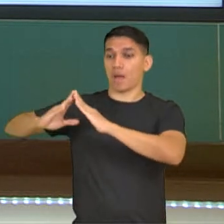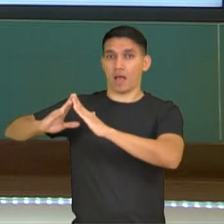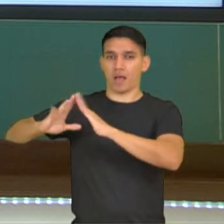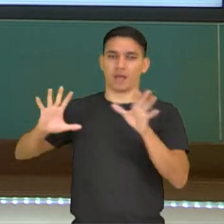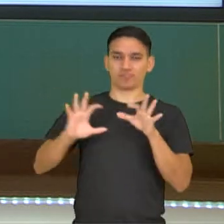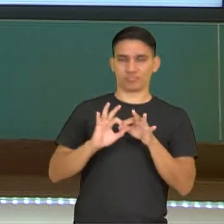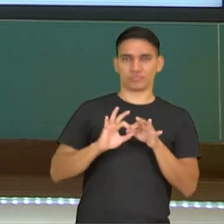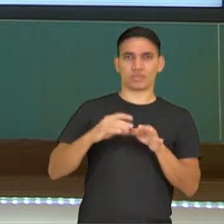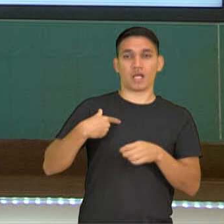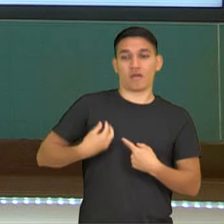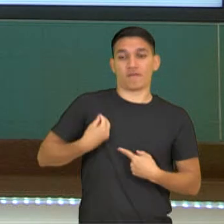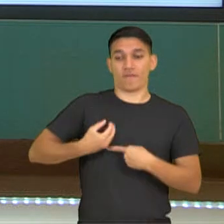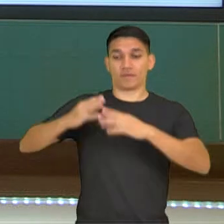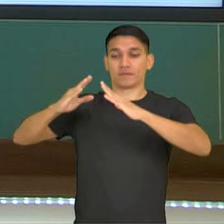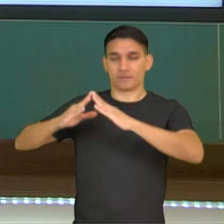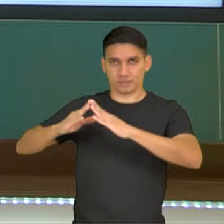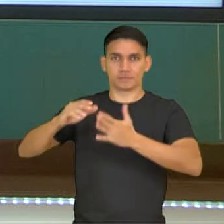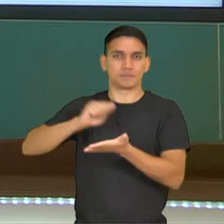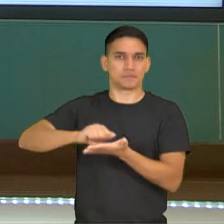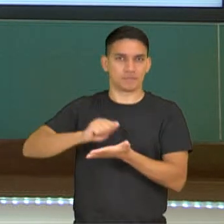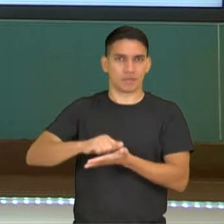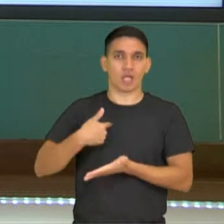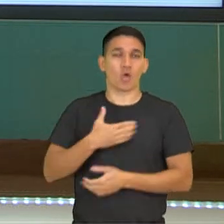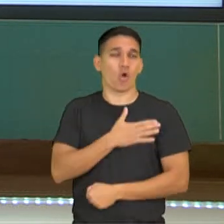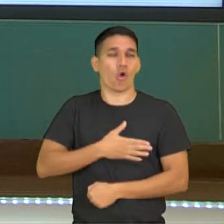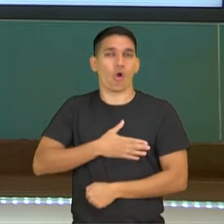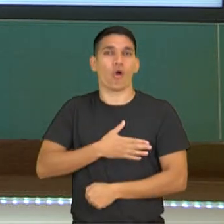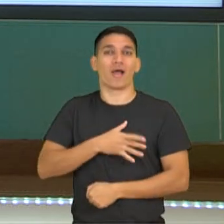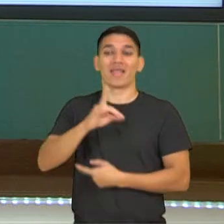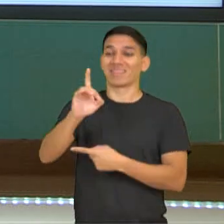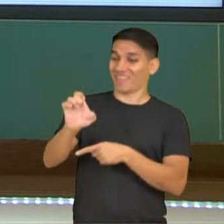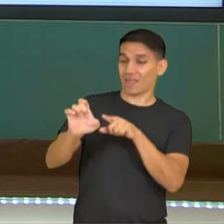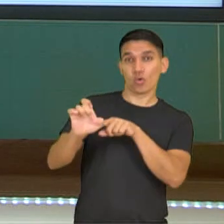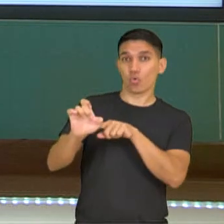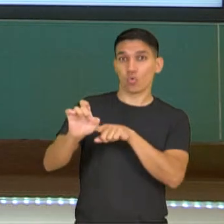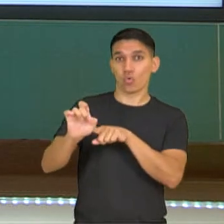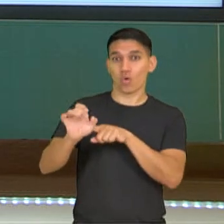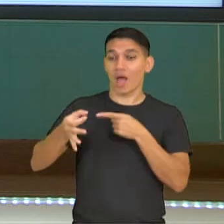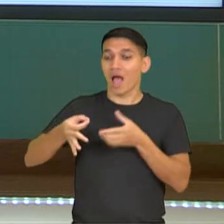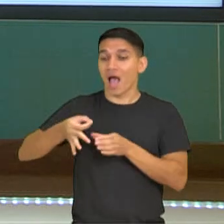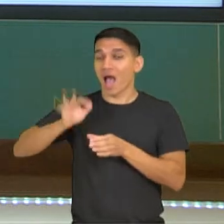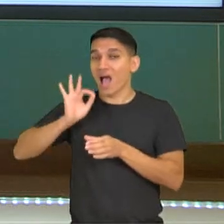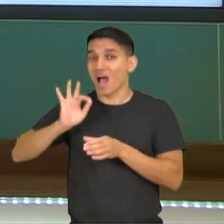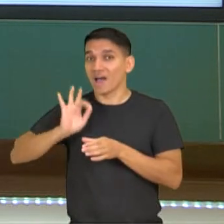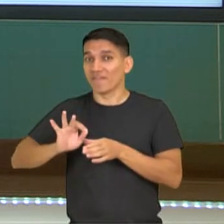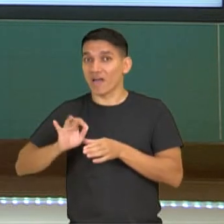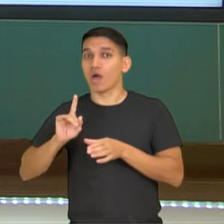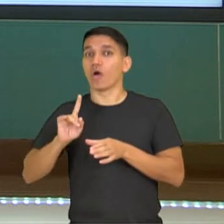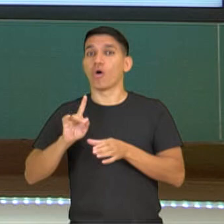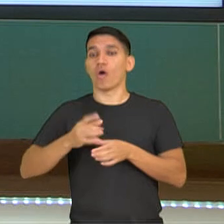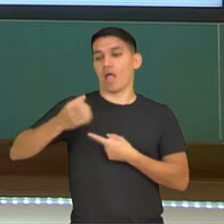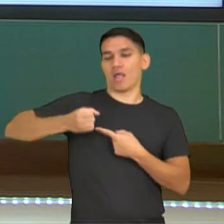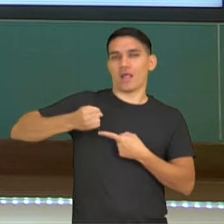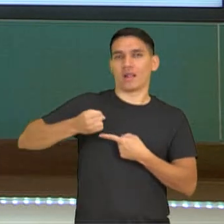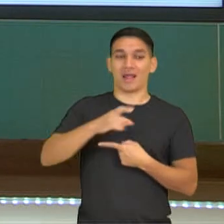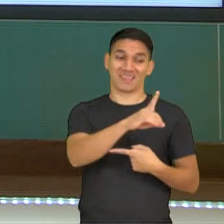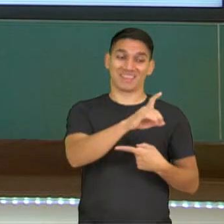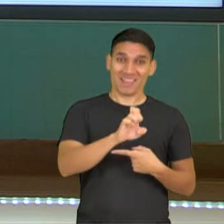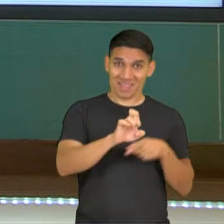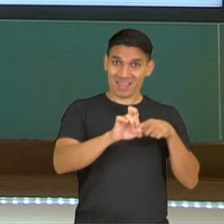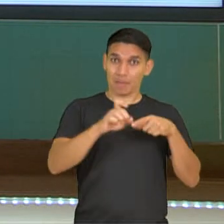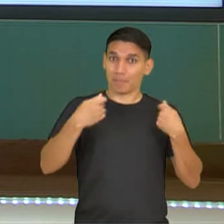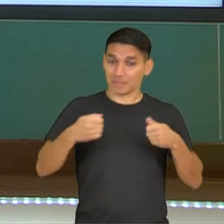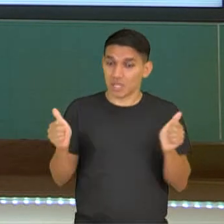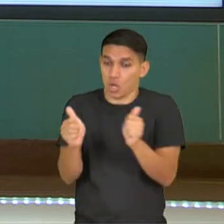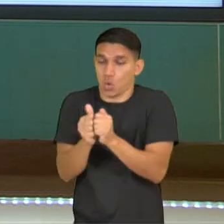essa preposição, né? Quando eu digo eu gosto de café com leite, opa, o de tem que acompanhar o verbo gostar, é uma